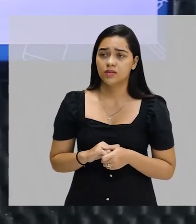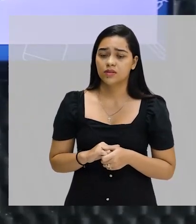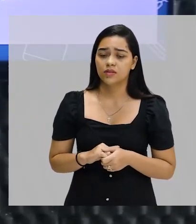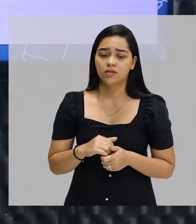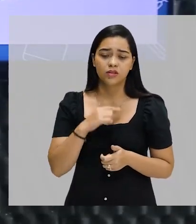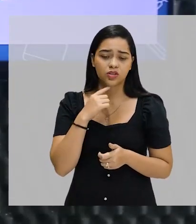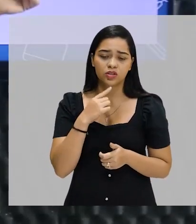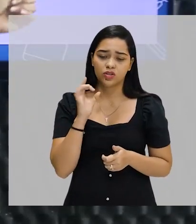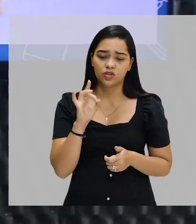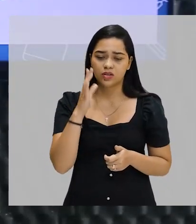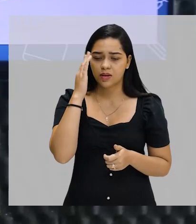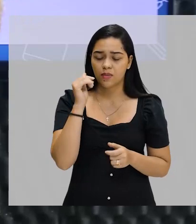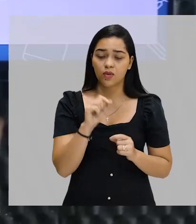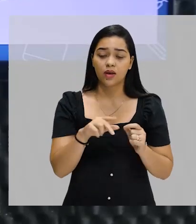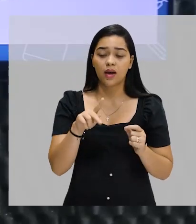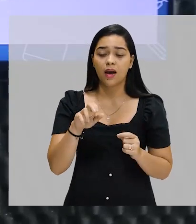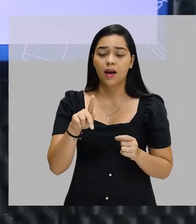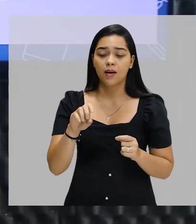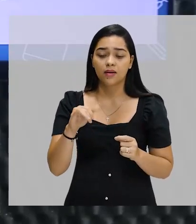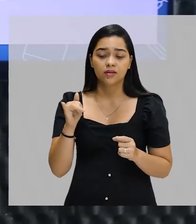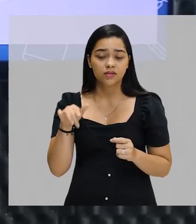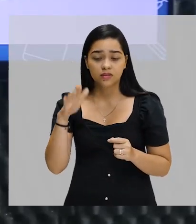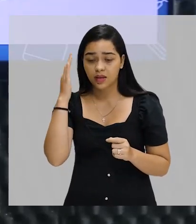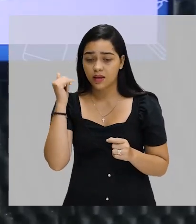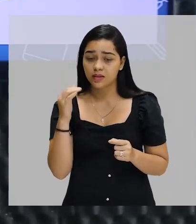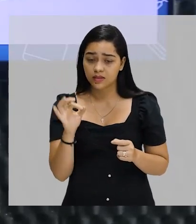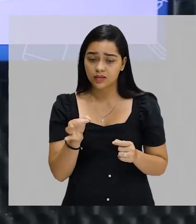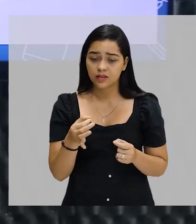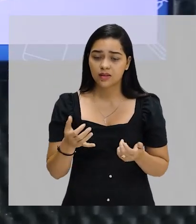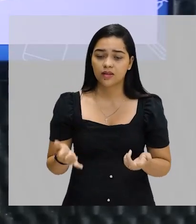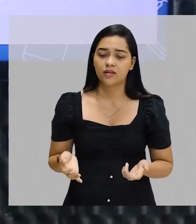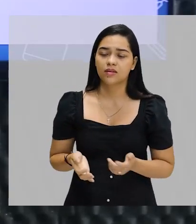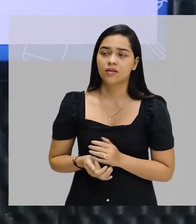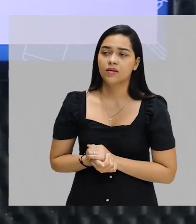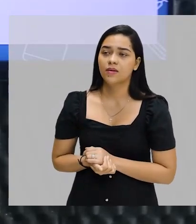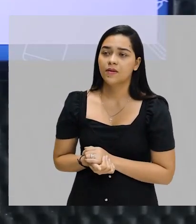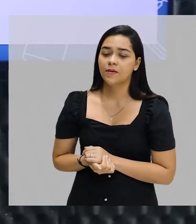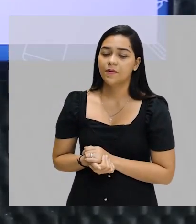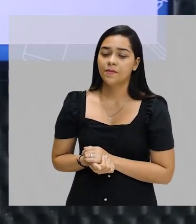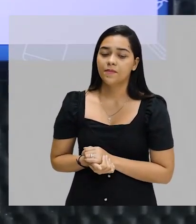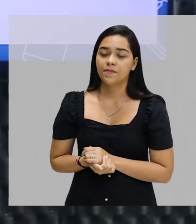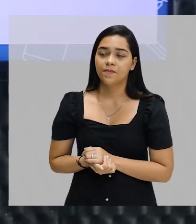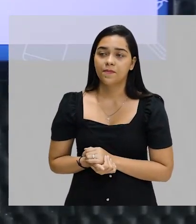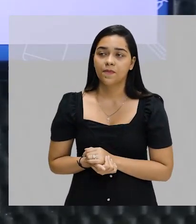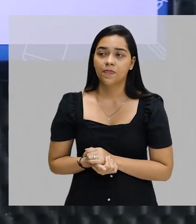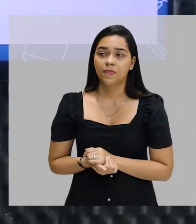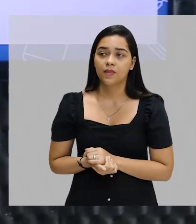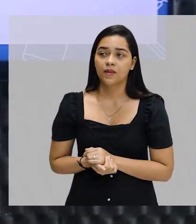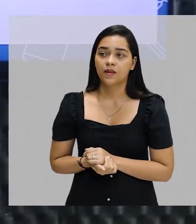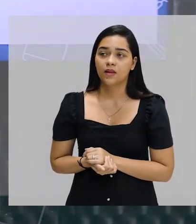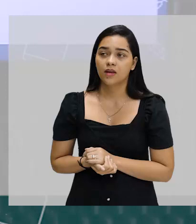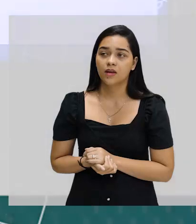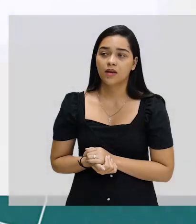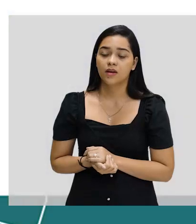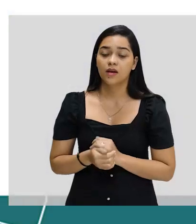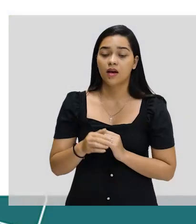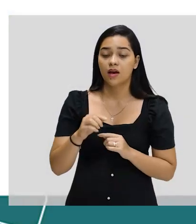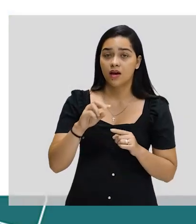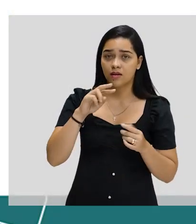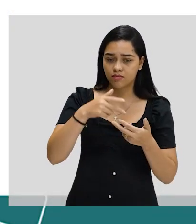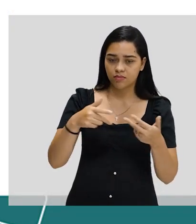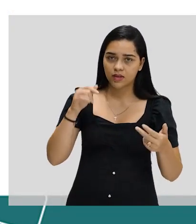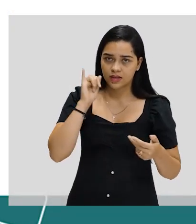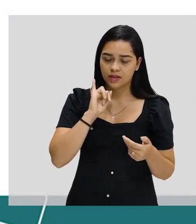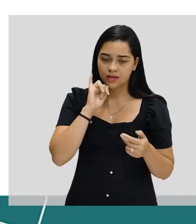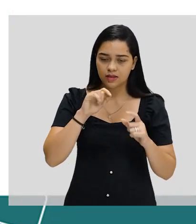Não adianta somente saber o que são as preposições se você não sabe usá-las, certo? Claro. Então, abaixo de,